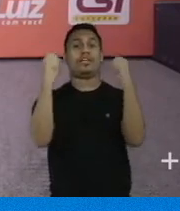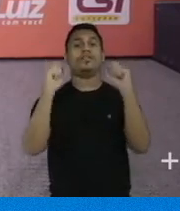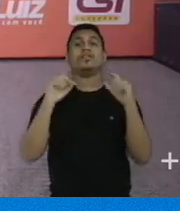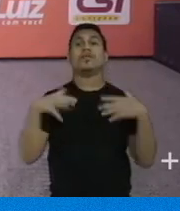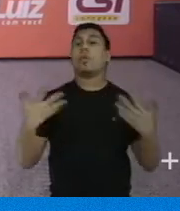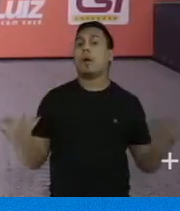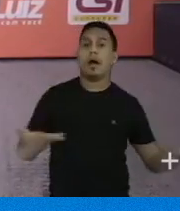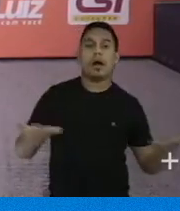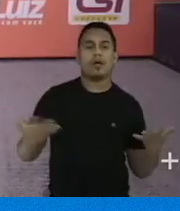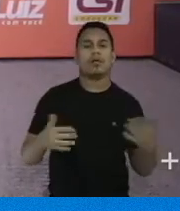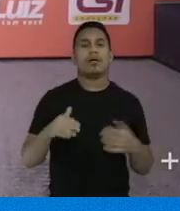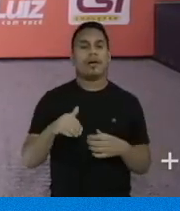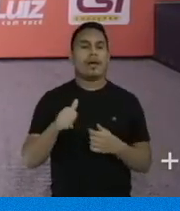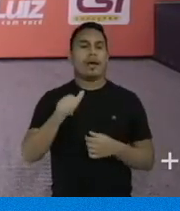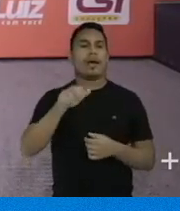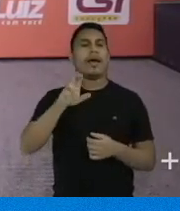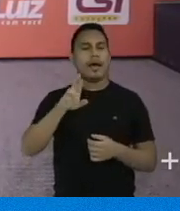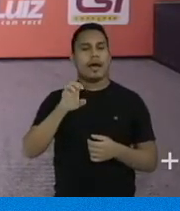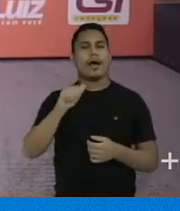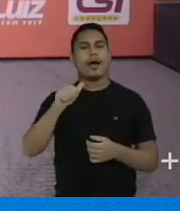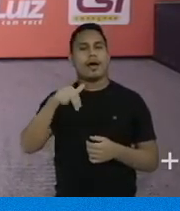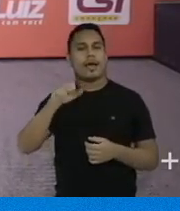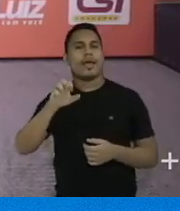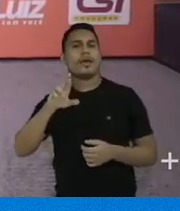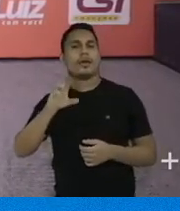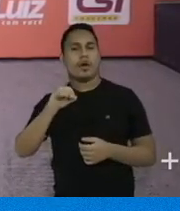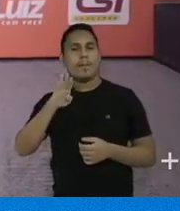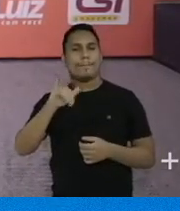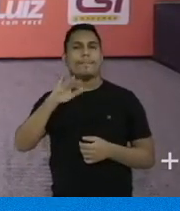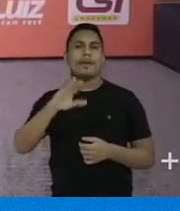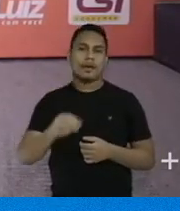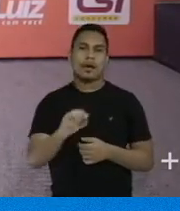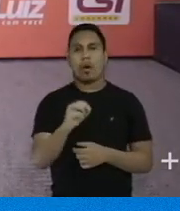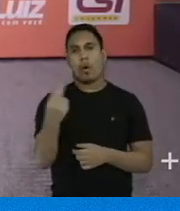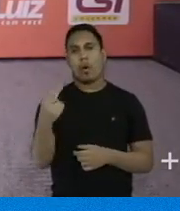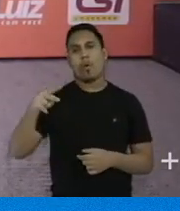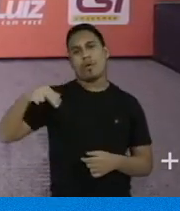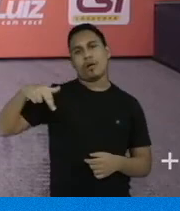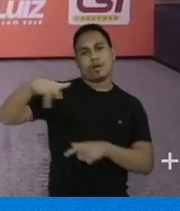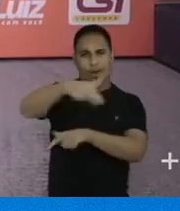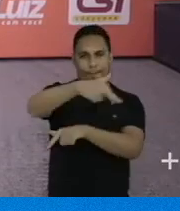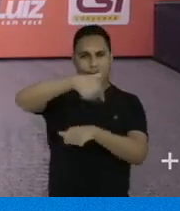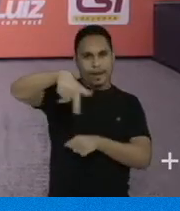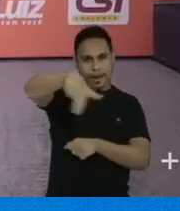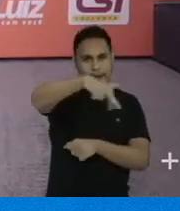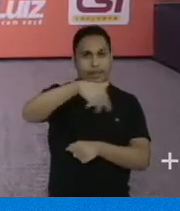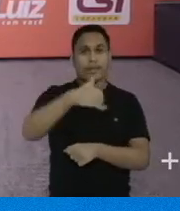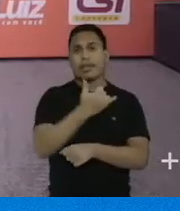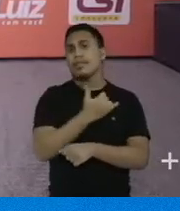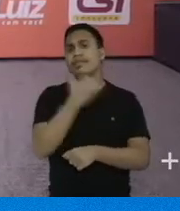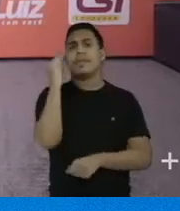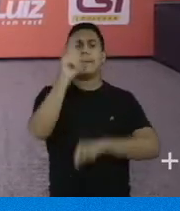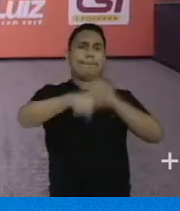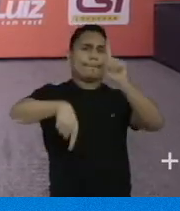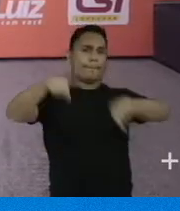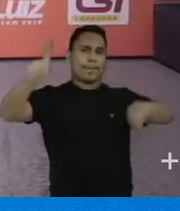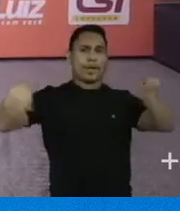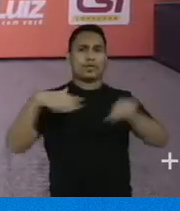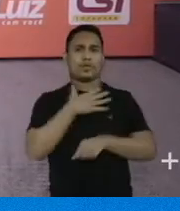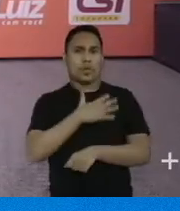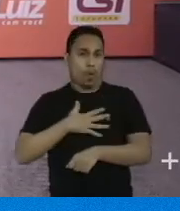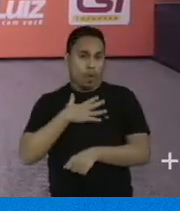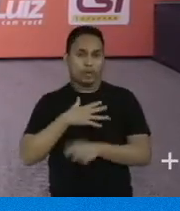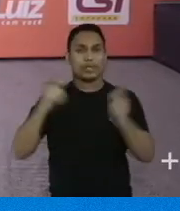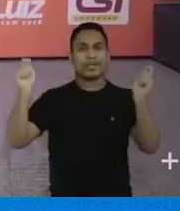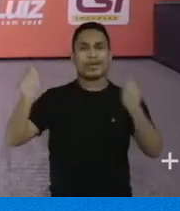atividade aeróbica começa com a caminhada, vai melhorando dependendo do que cada um gosta, depois vai agregando um